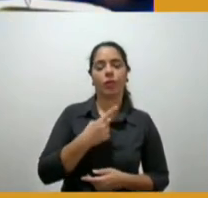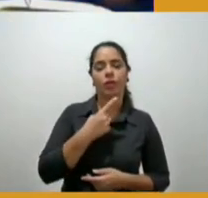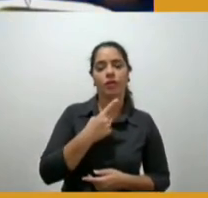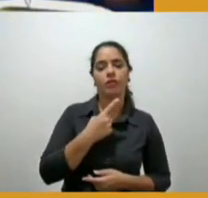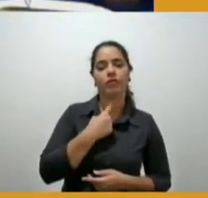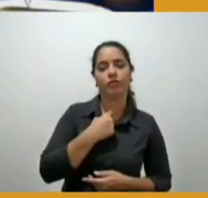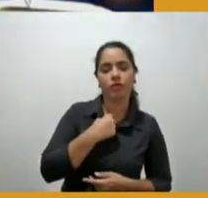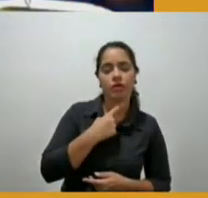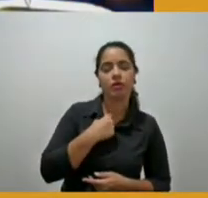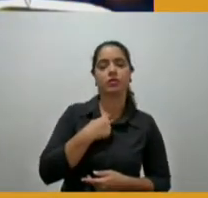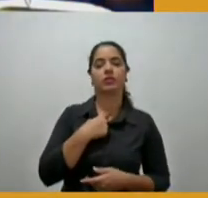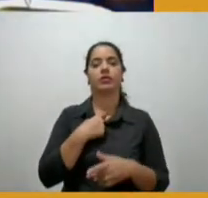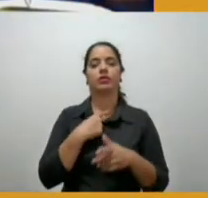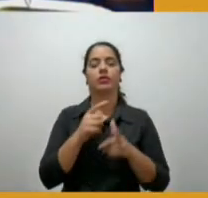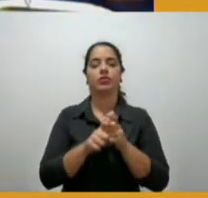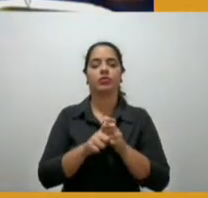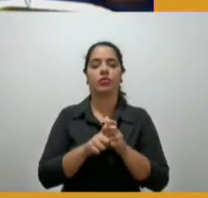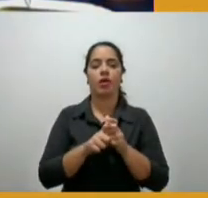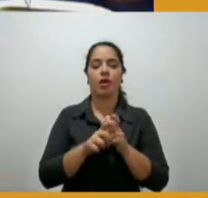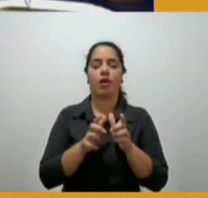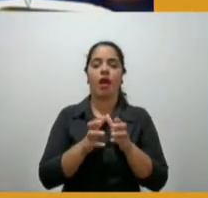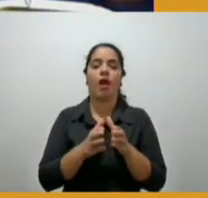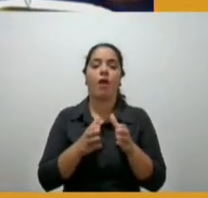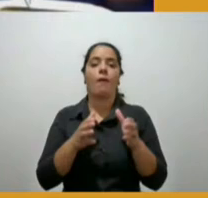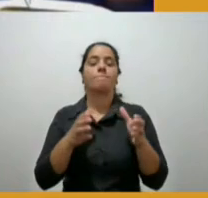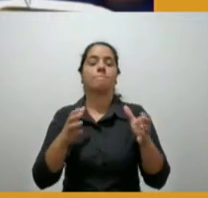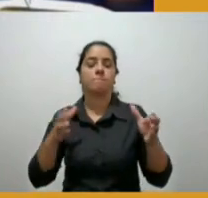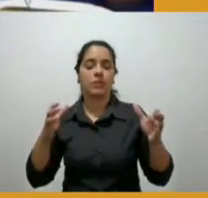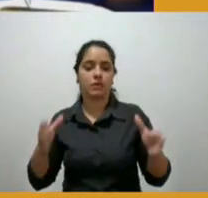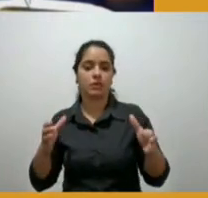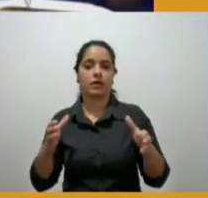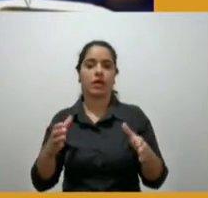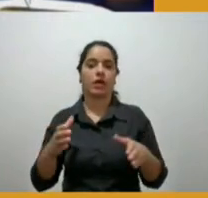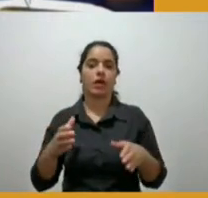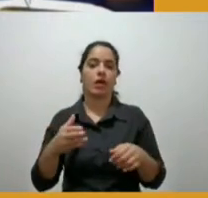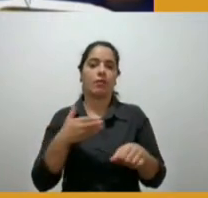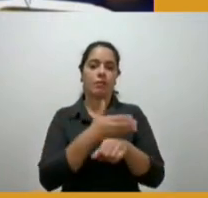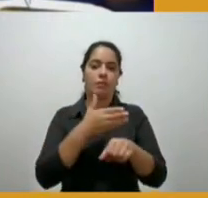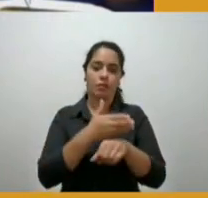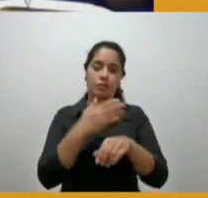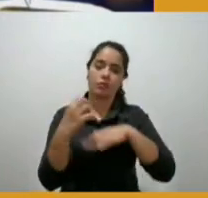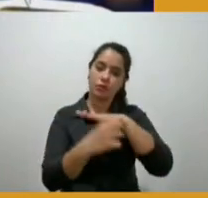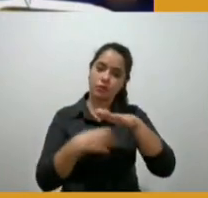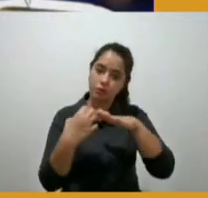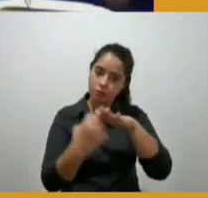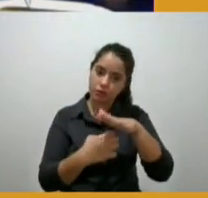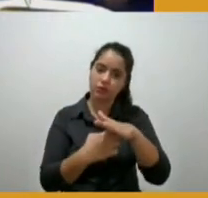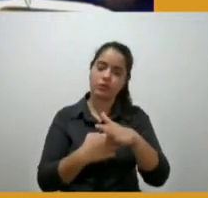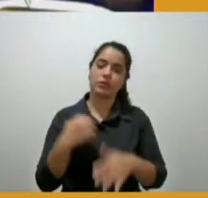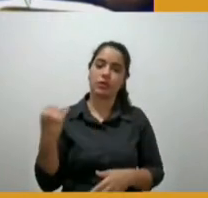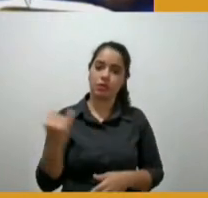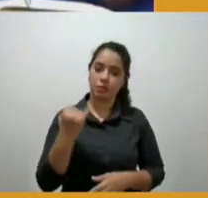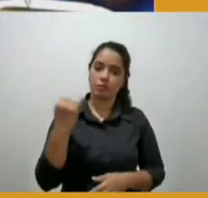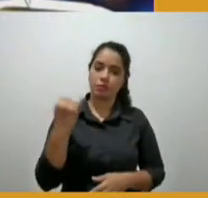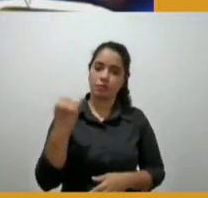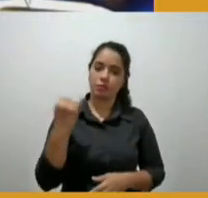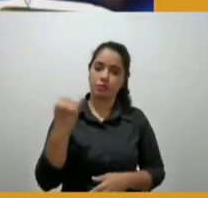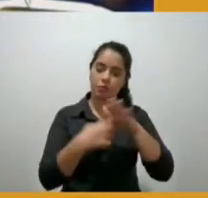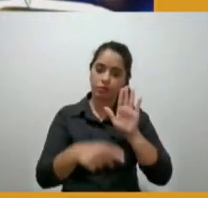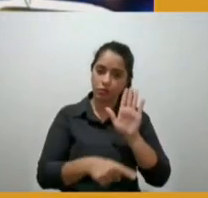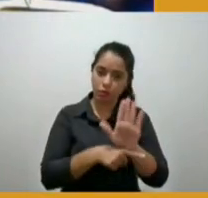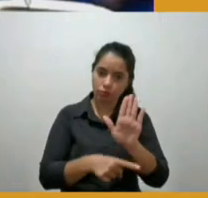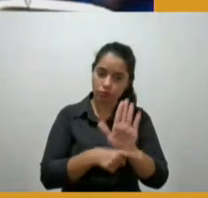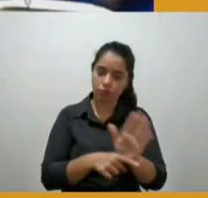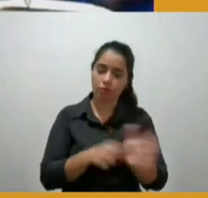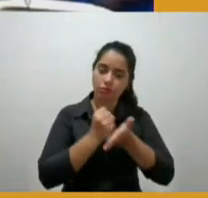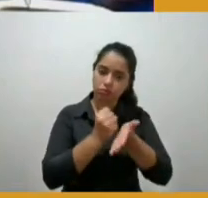privado na gestão de alguns negócios que são negócios importantes que a empresa privada pode prestar com eficiência. E, ao mesmo tempo, a gente